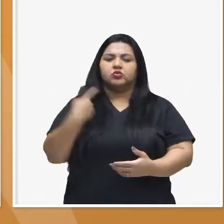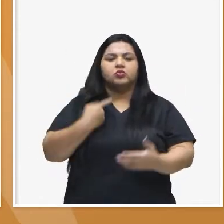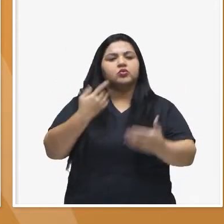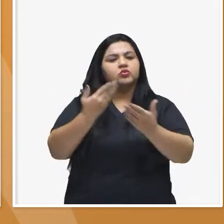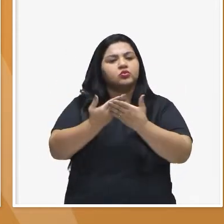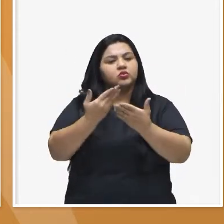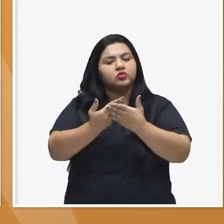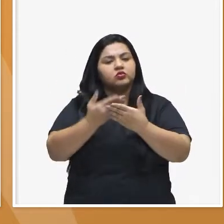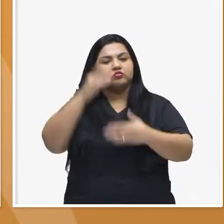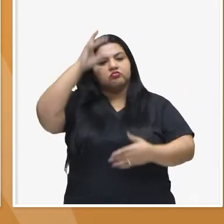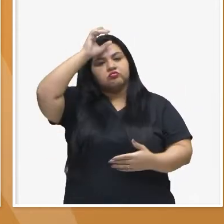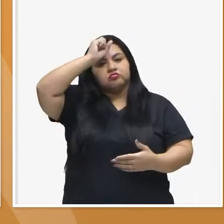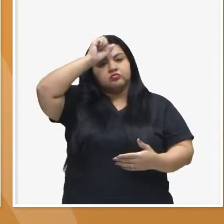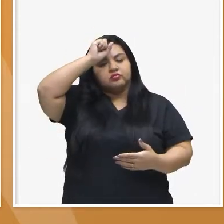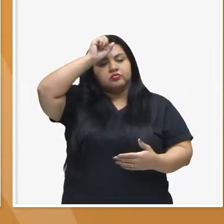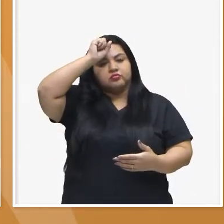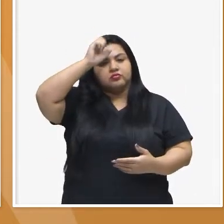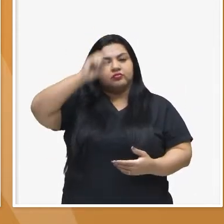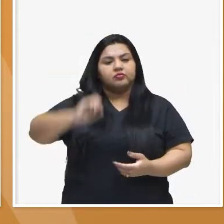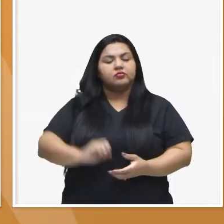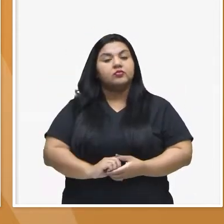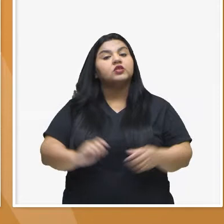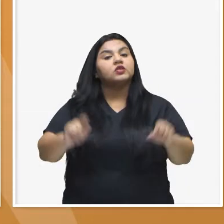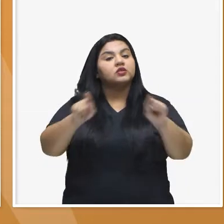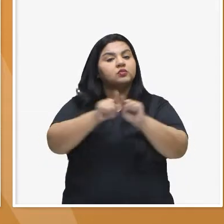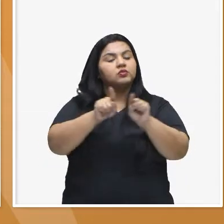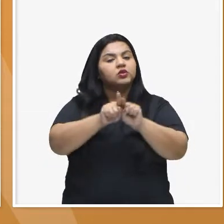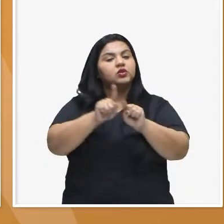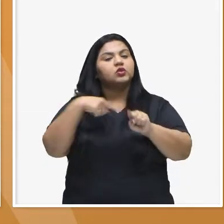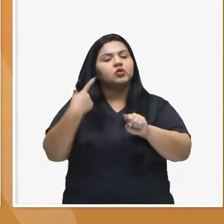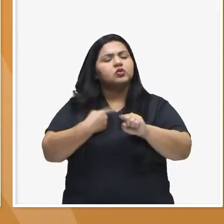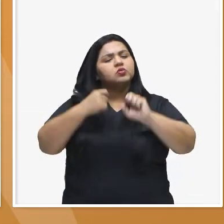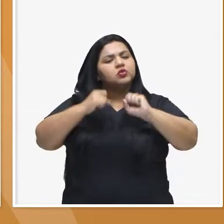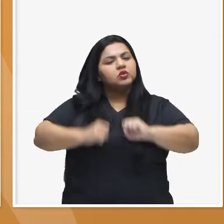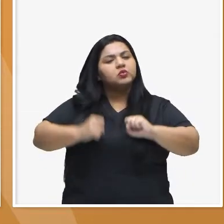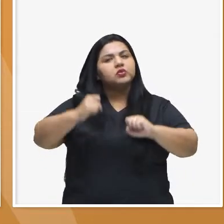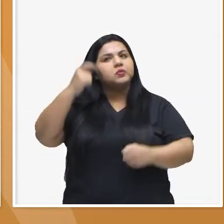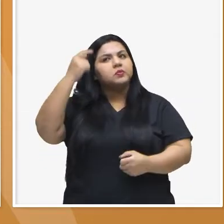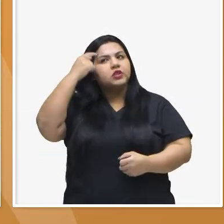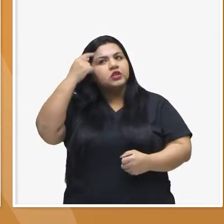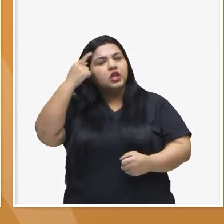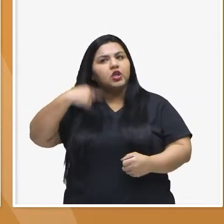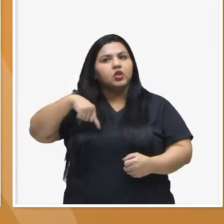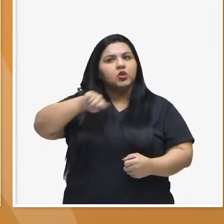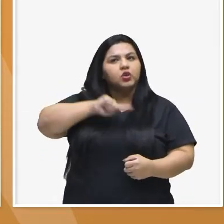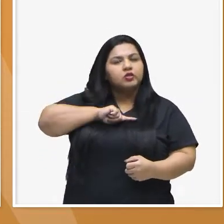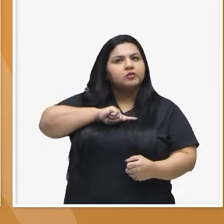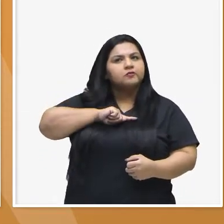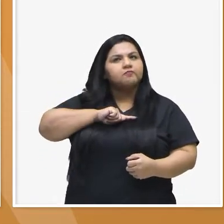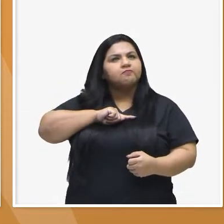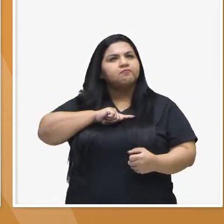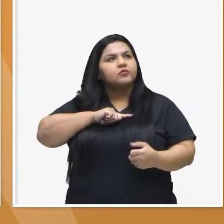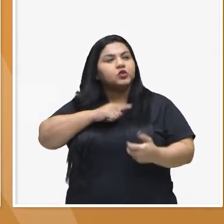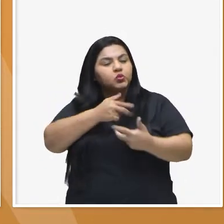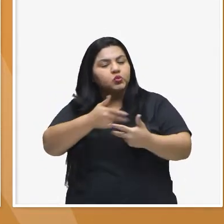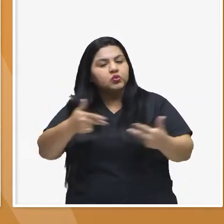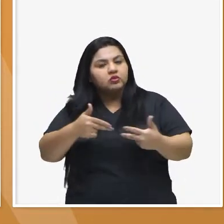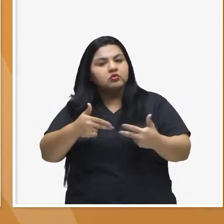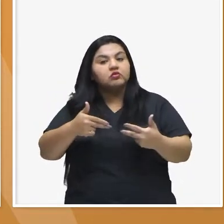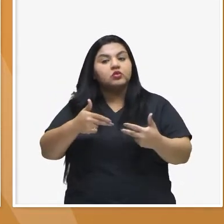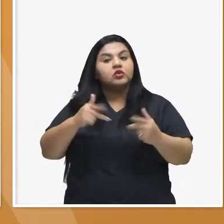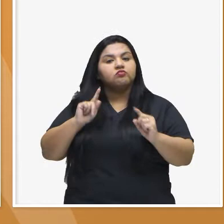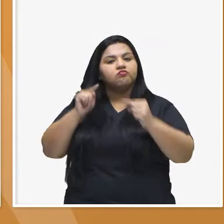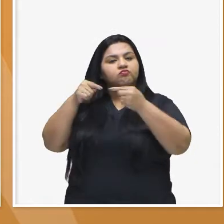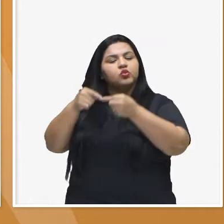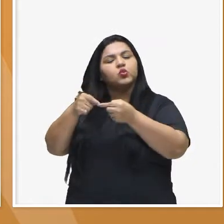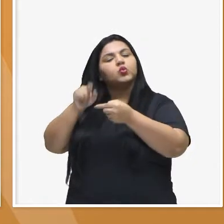nossa aprendizagem e também para nós podermos pensar um pouco a nossa realidade através da filosofia. Vamos